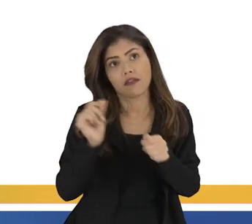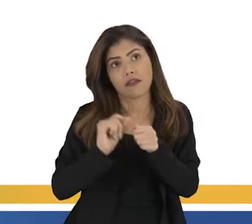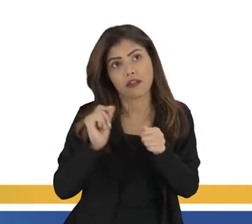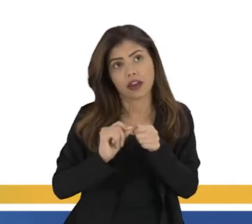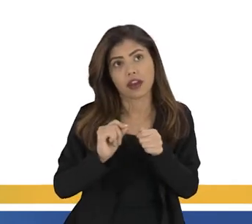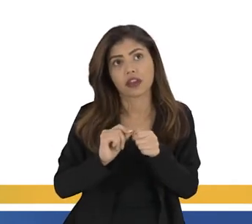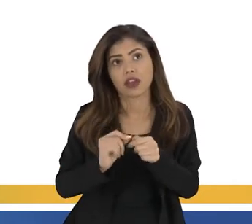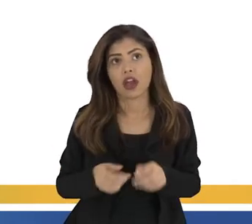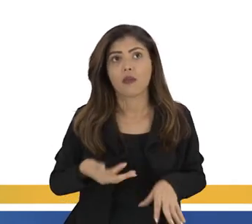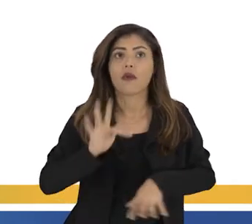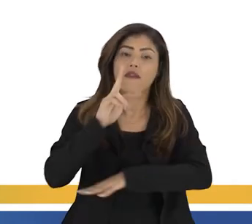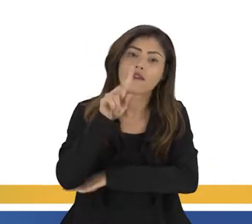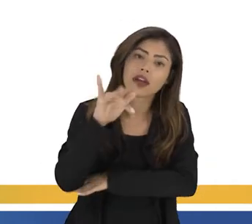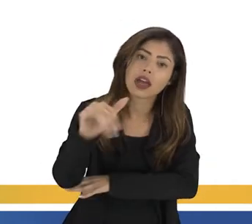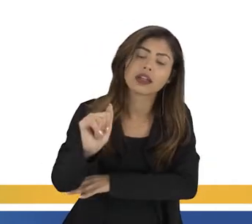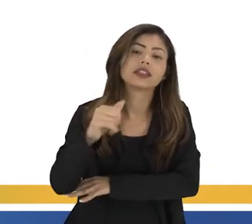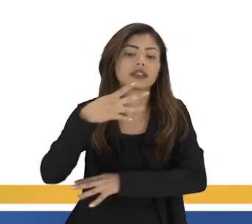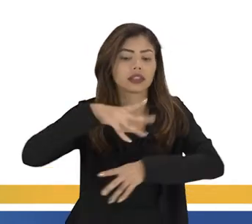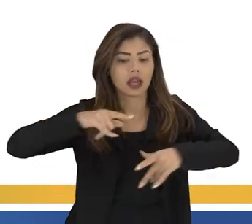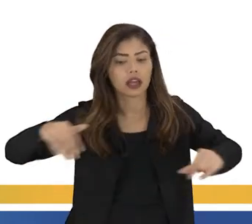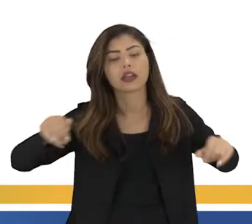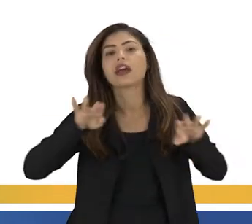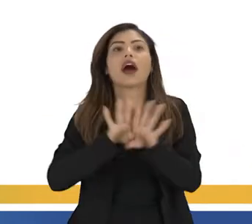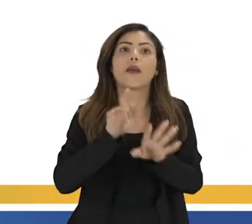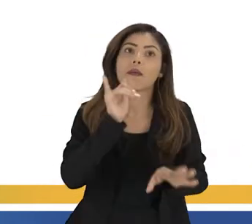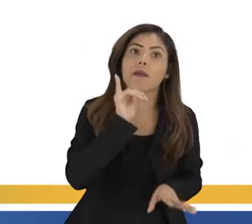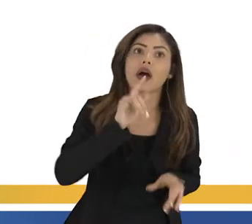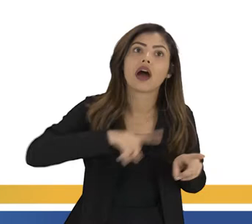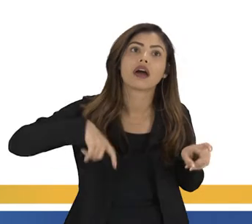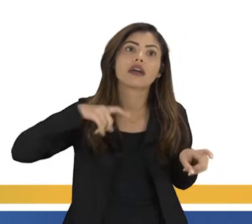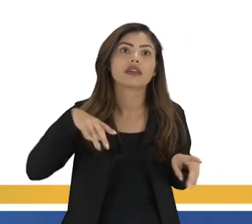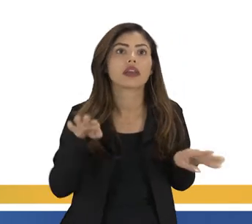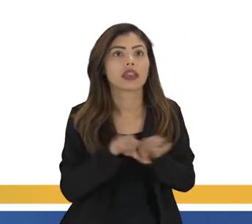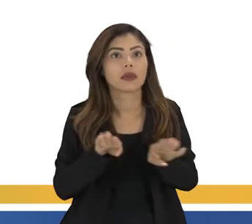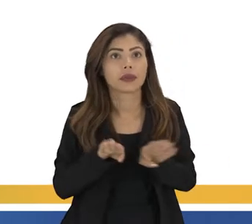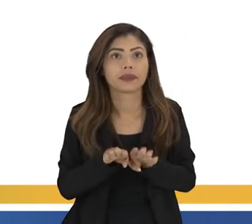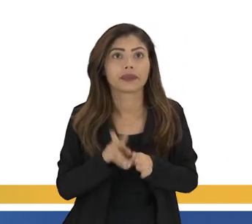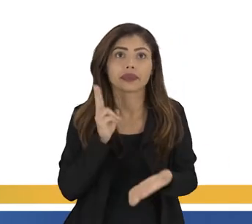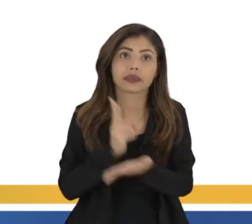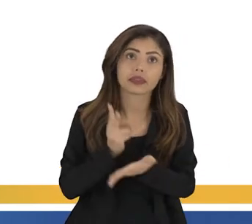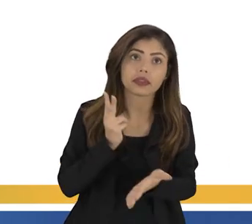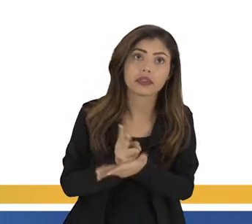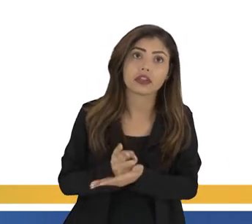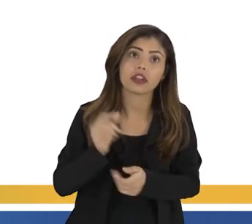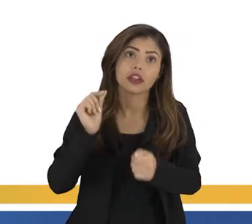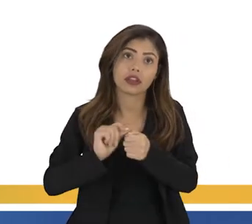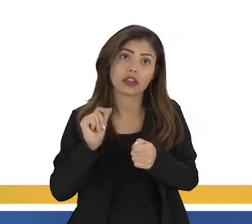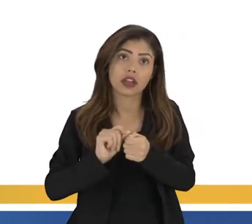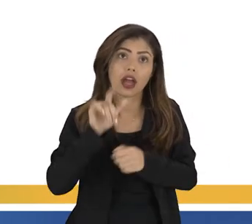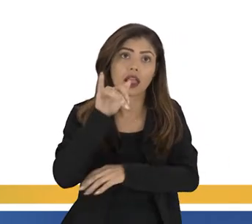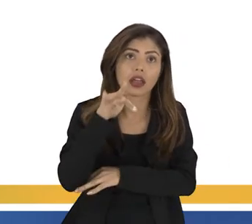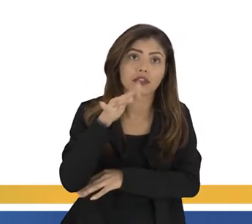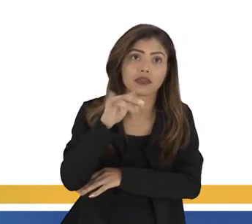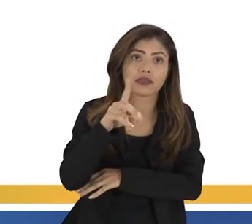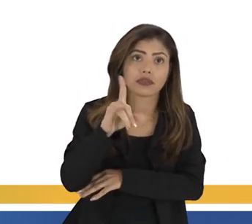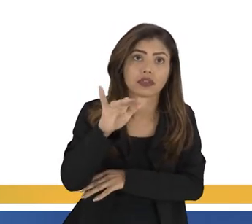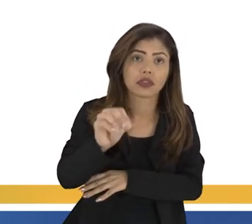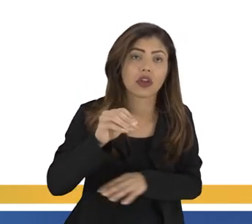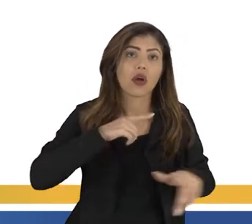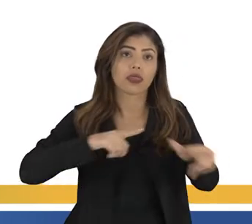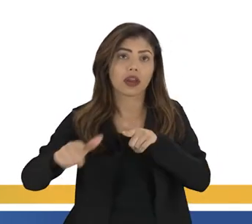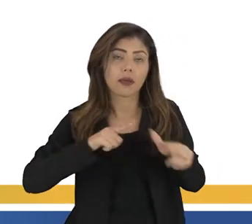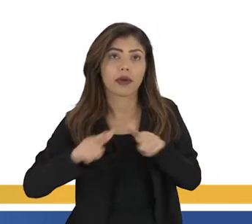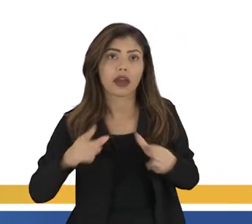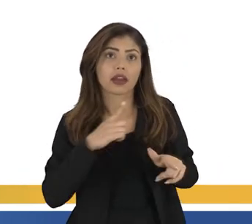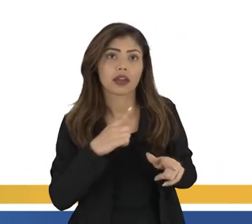por vias terrestres a na agricultura permanece então a formação de latifúndios o